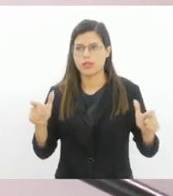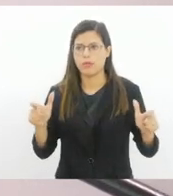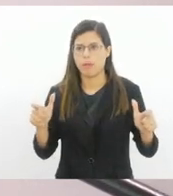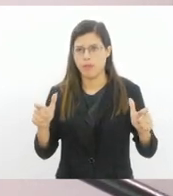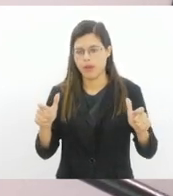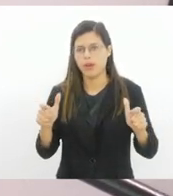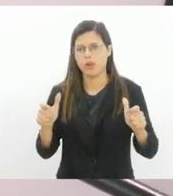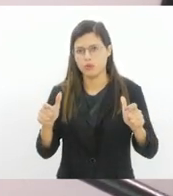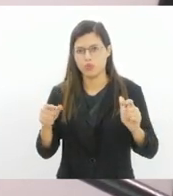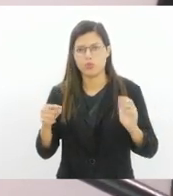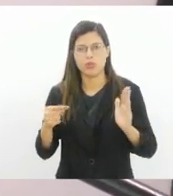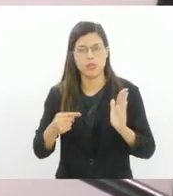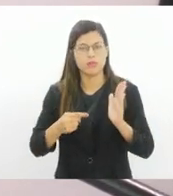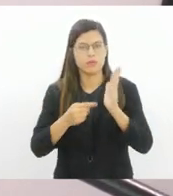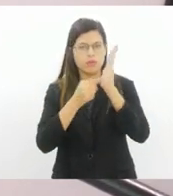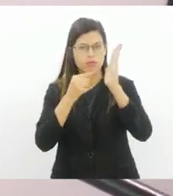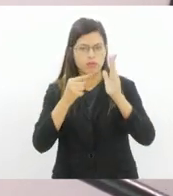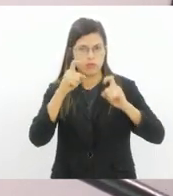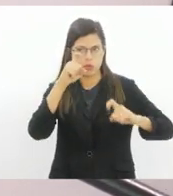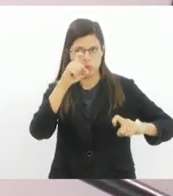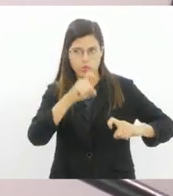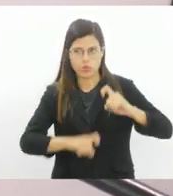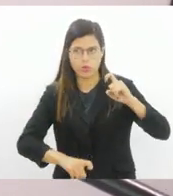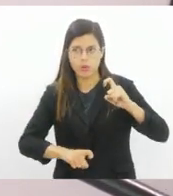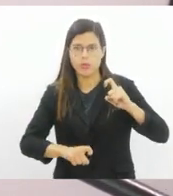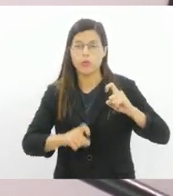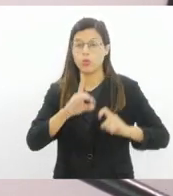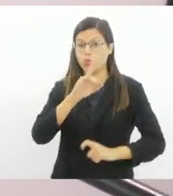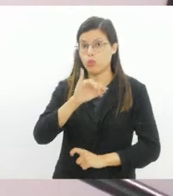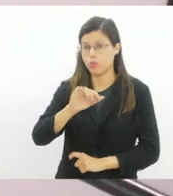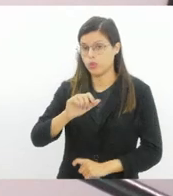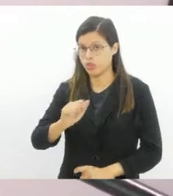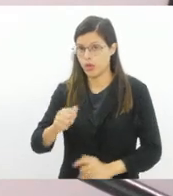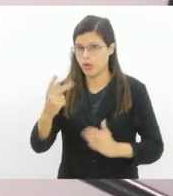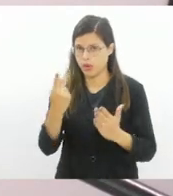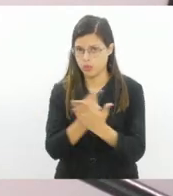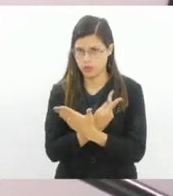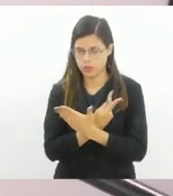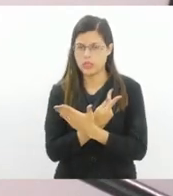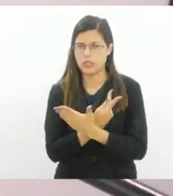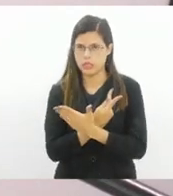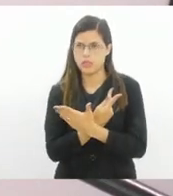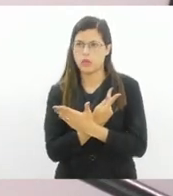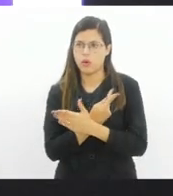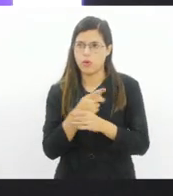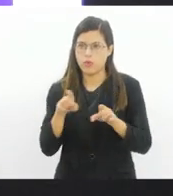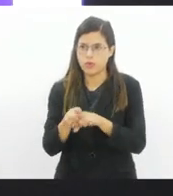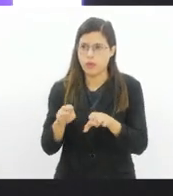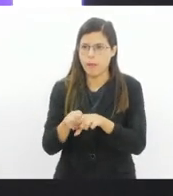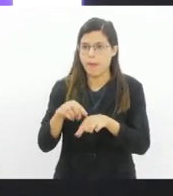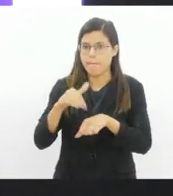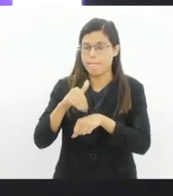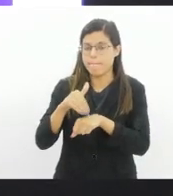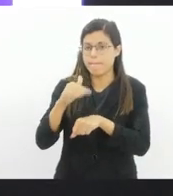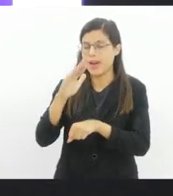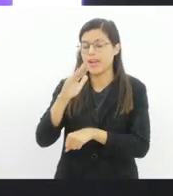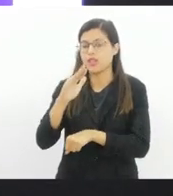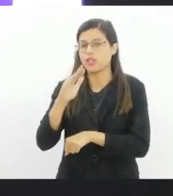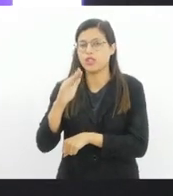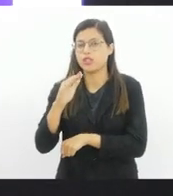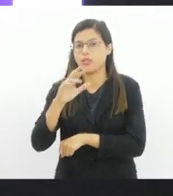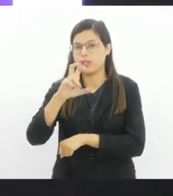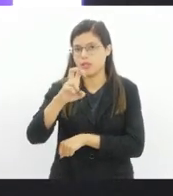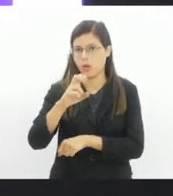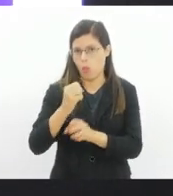dos casos de estupro no dia do fato e também com mais de 5 anos do fato.